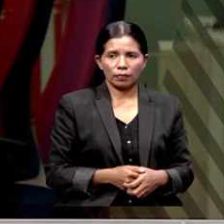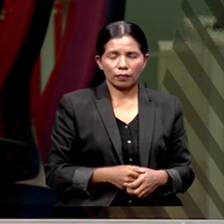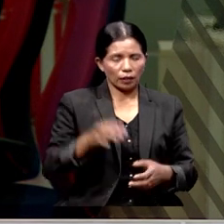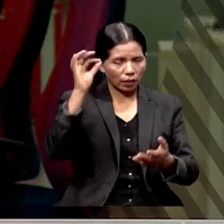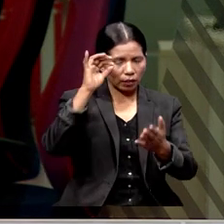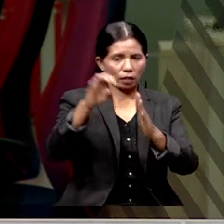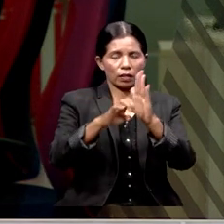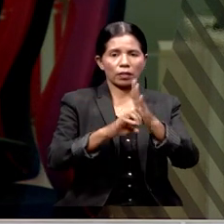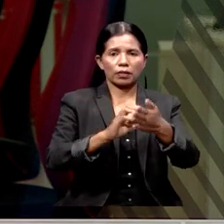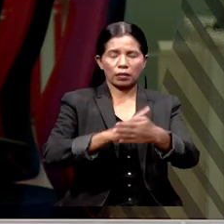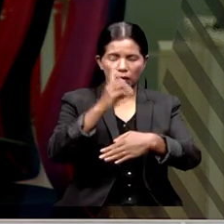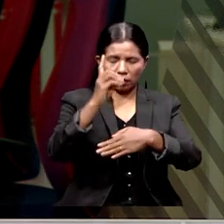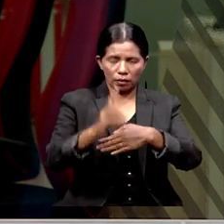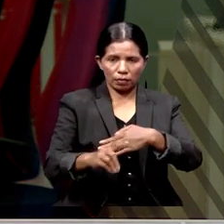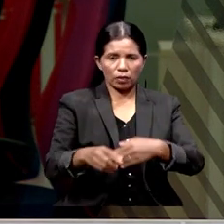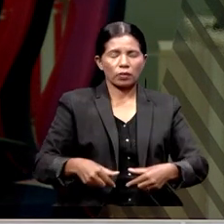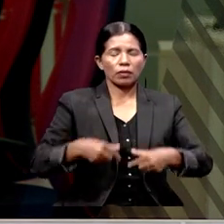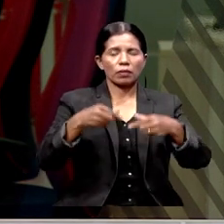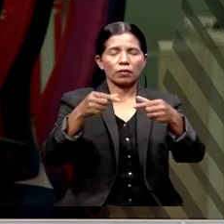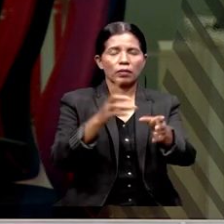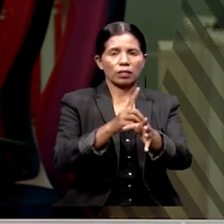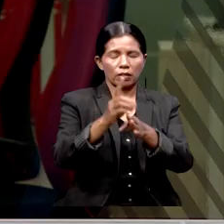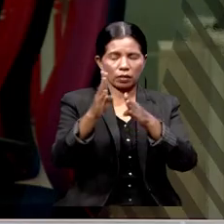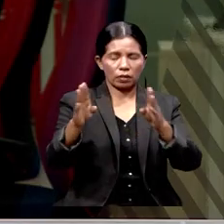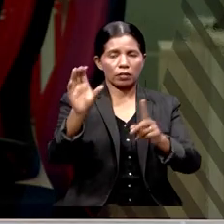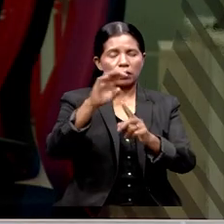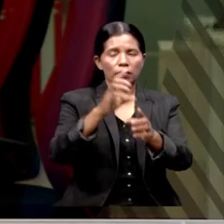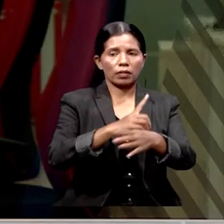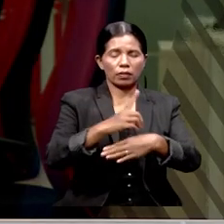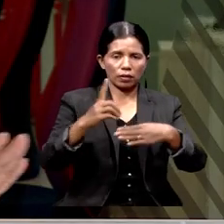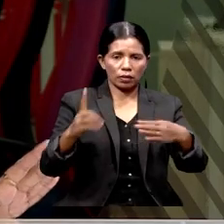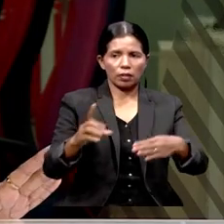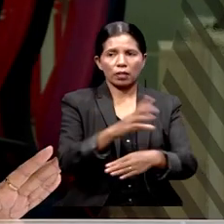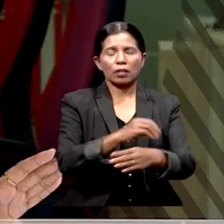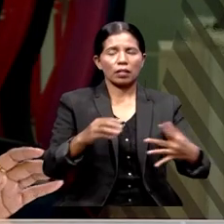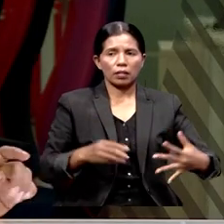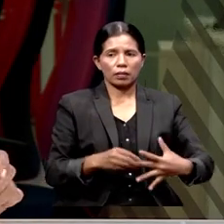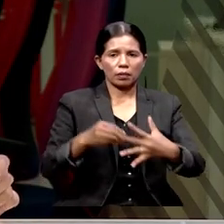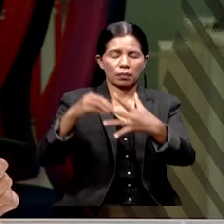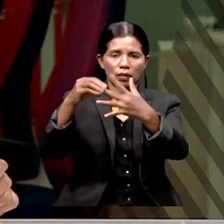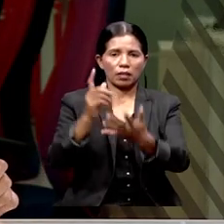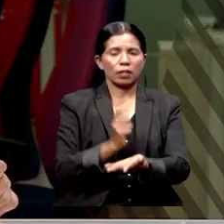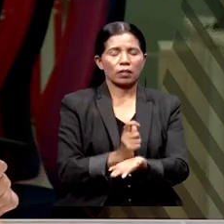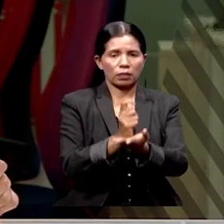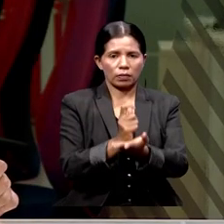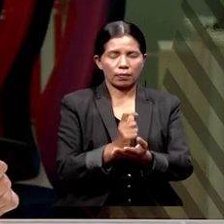Secretária Estadual de Desenvolvimento Local foi posta para diretor no chefe de departamento Região Especial Atauro.